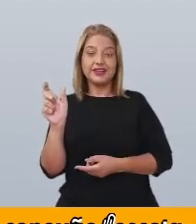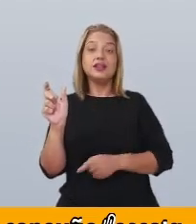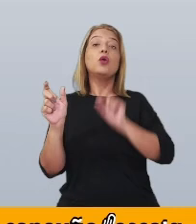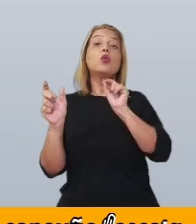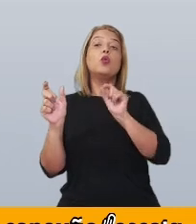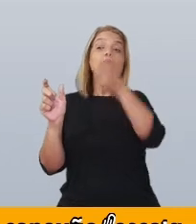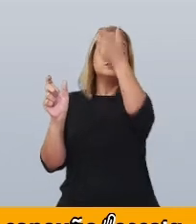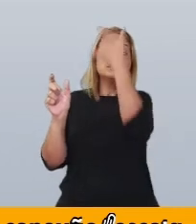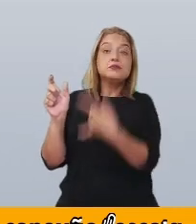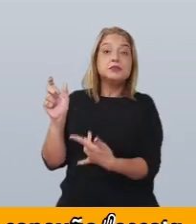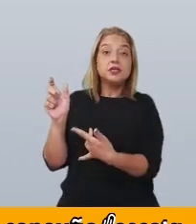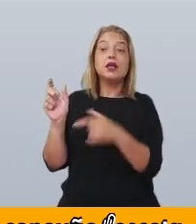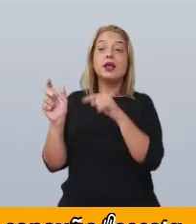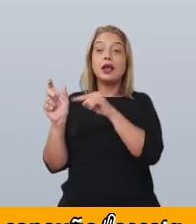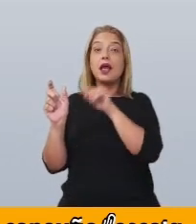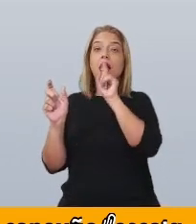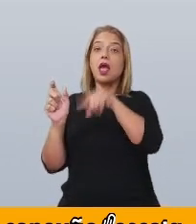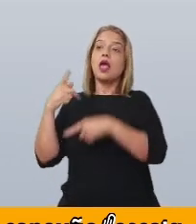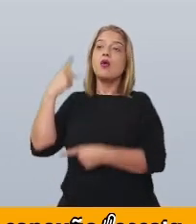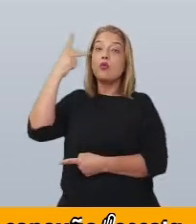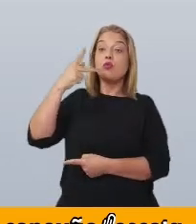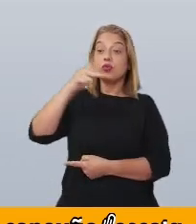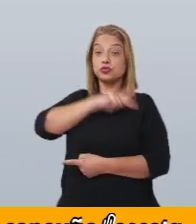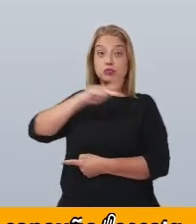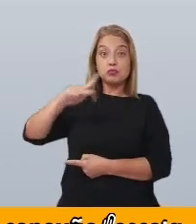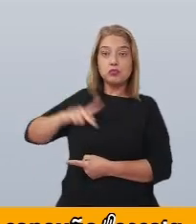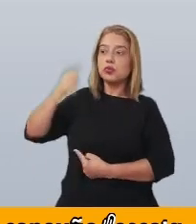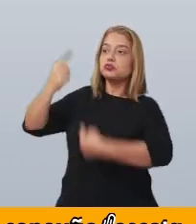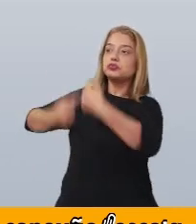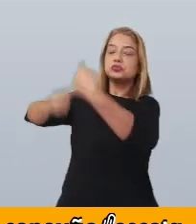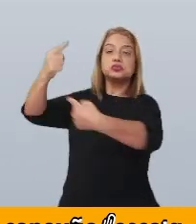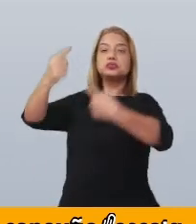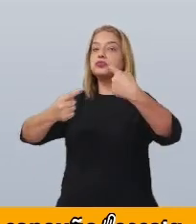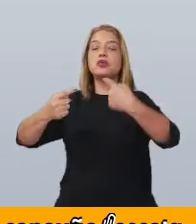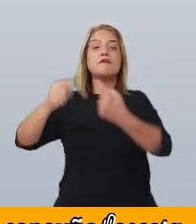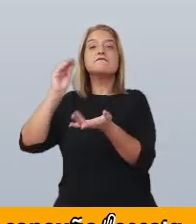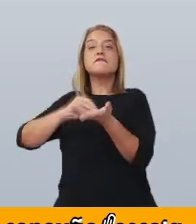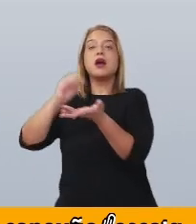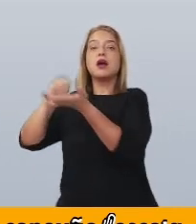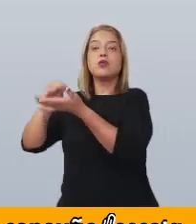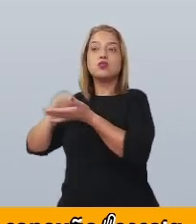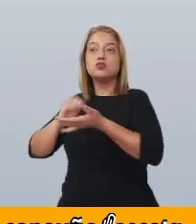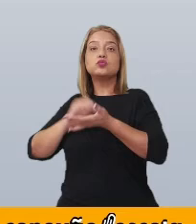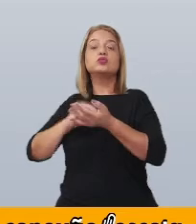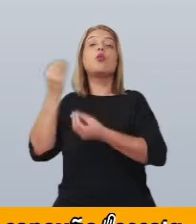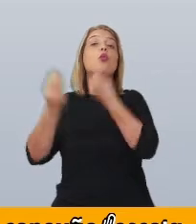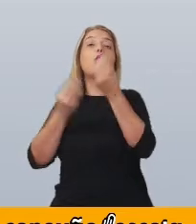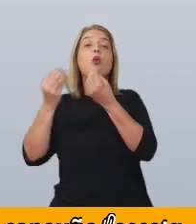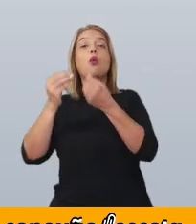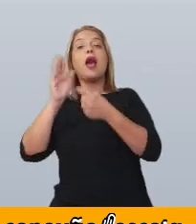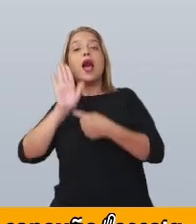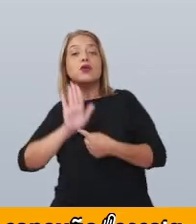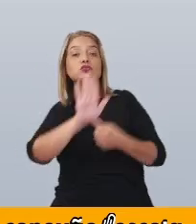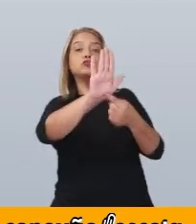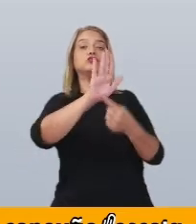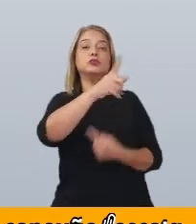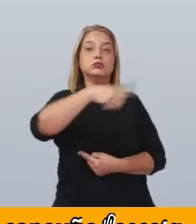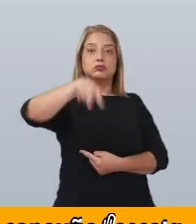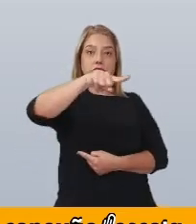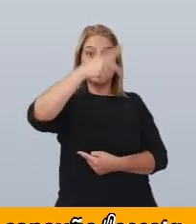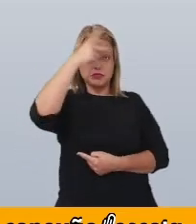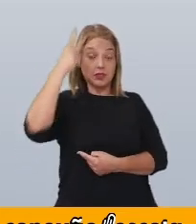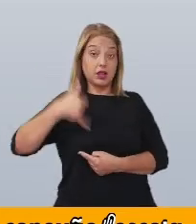diz que as políticas públicas estão deixando de assistir aos jovens infratores. Qual